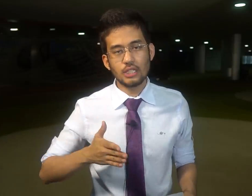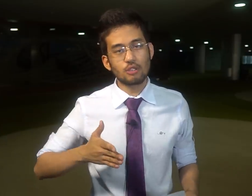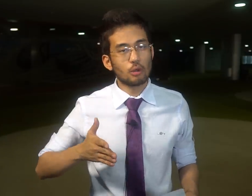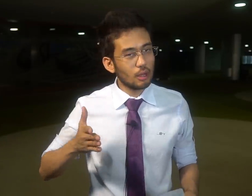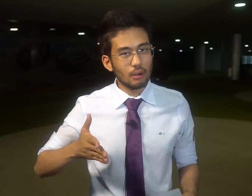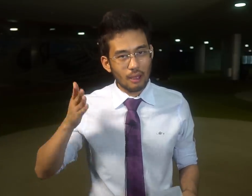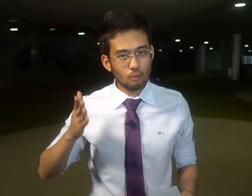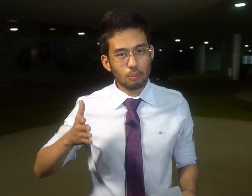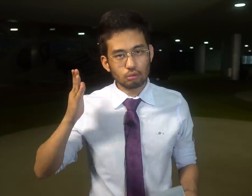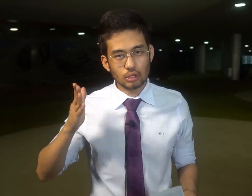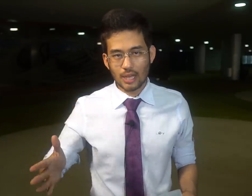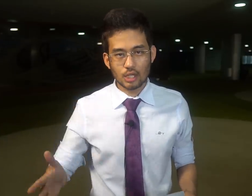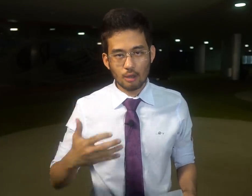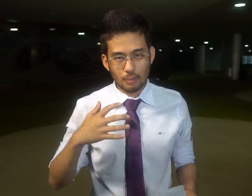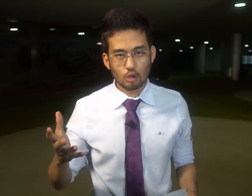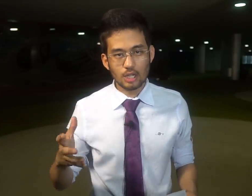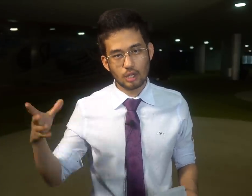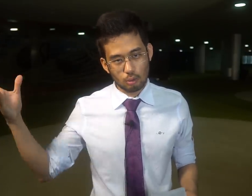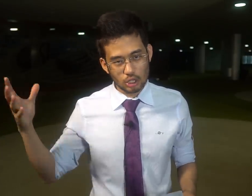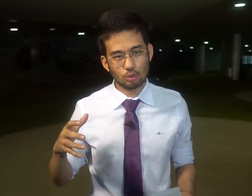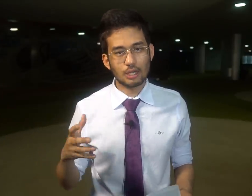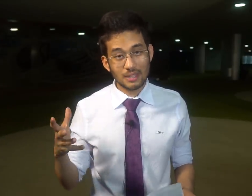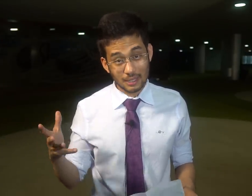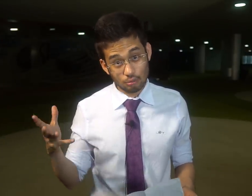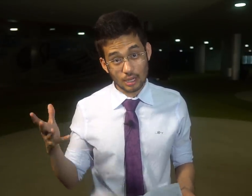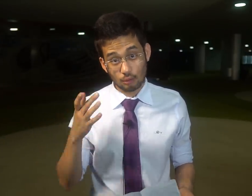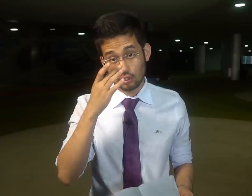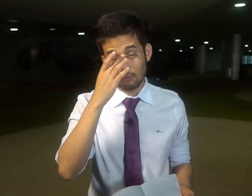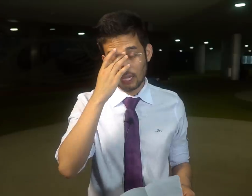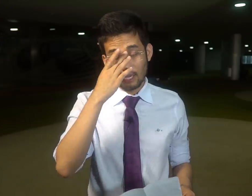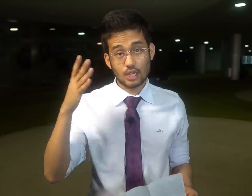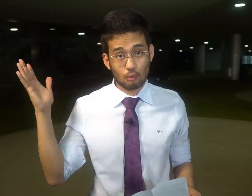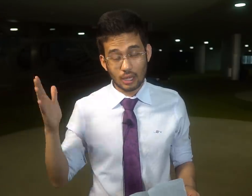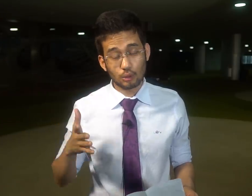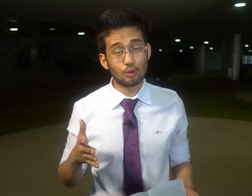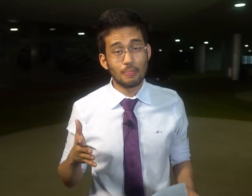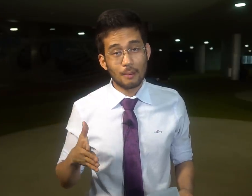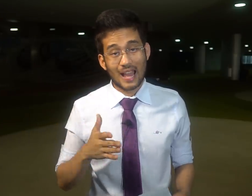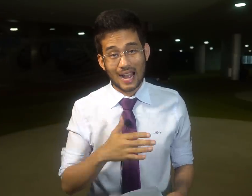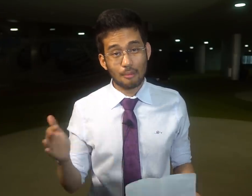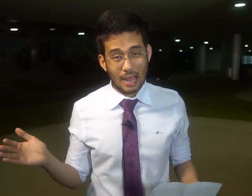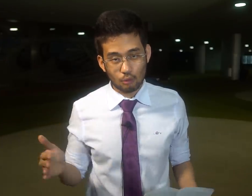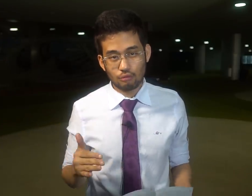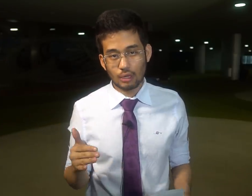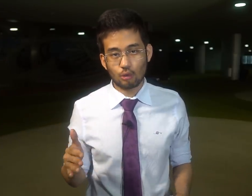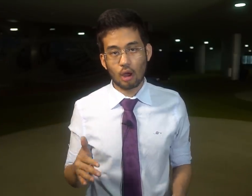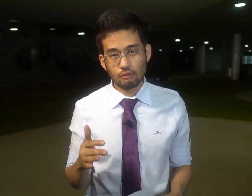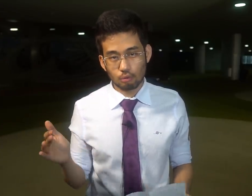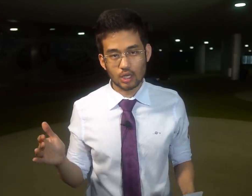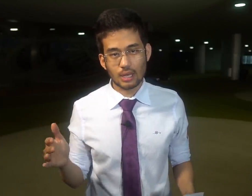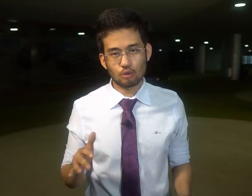com isso conseguir isso não é um ponto 7 eu pessoalmente tem um projeto tramitando já inclusive já com o relator para acabar com